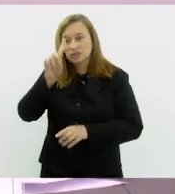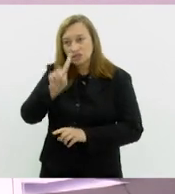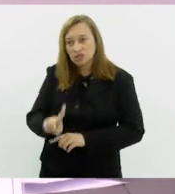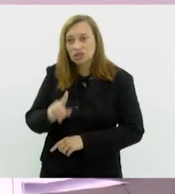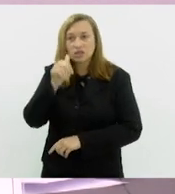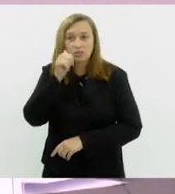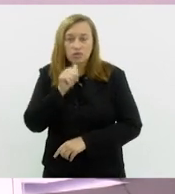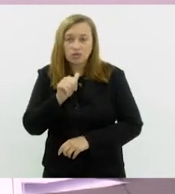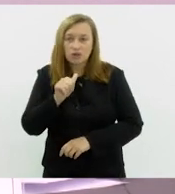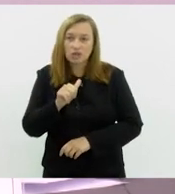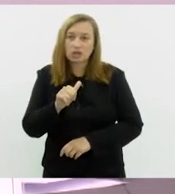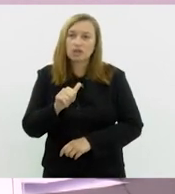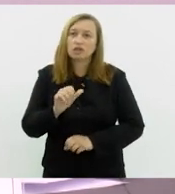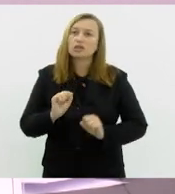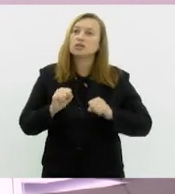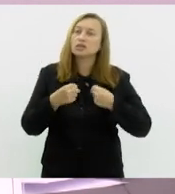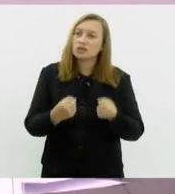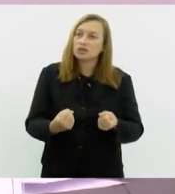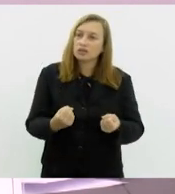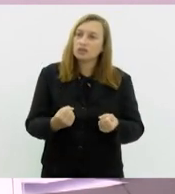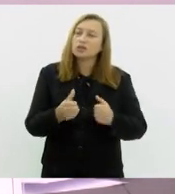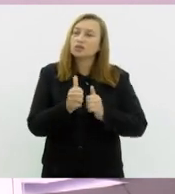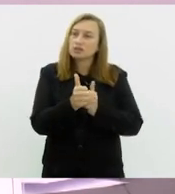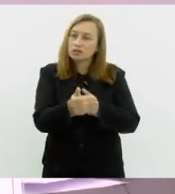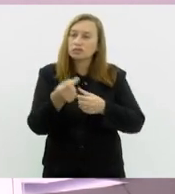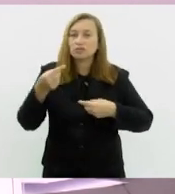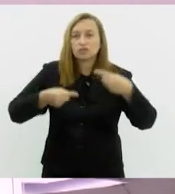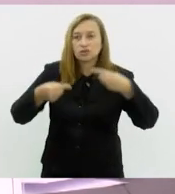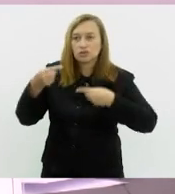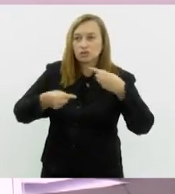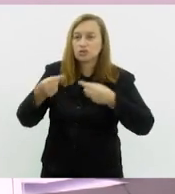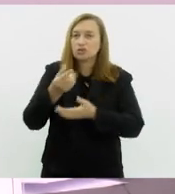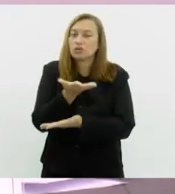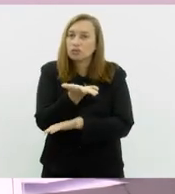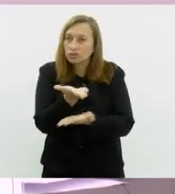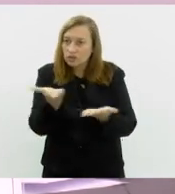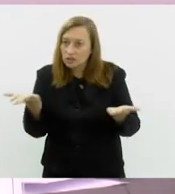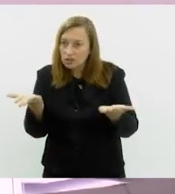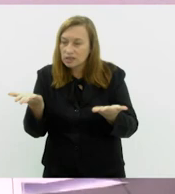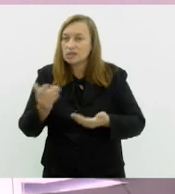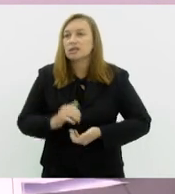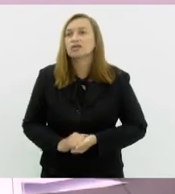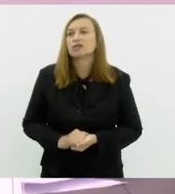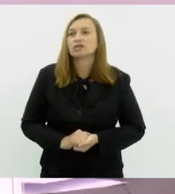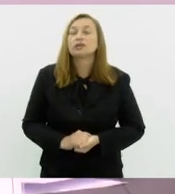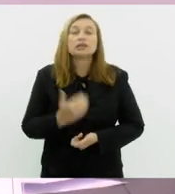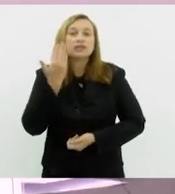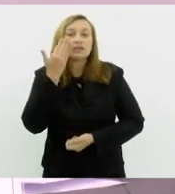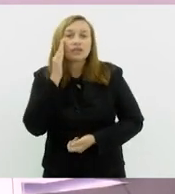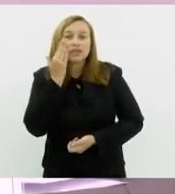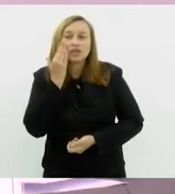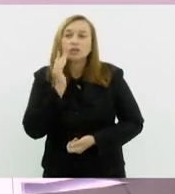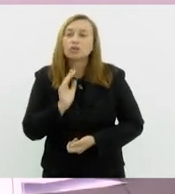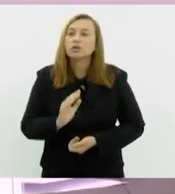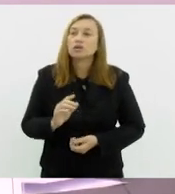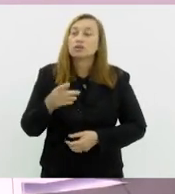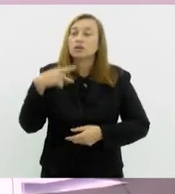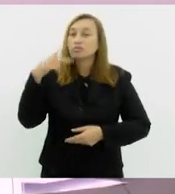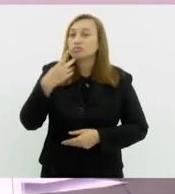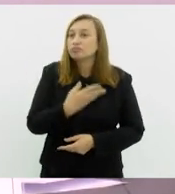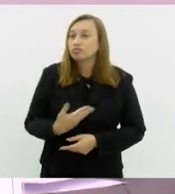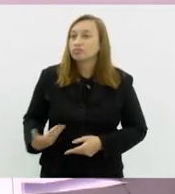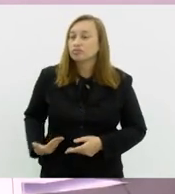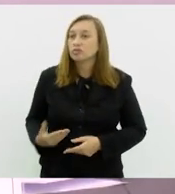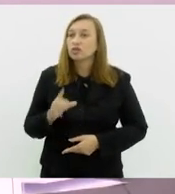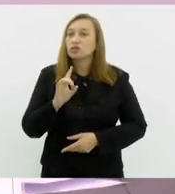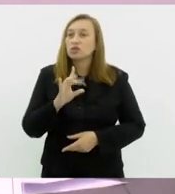da Mulher nesse encaminhamento e nesse diálogo constante com cada uma de vocês, entendendo que a política pública ela